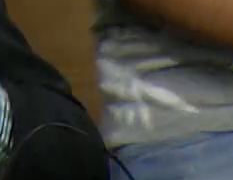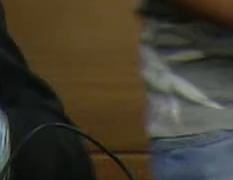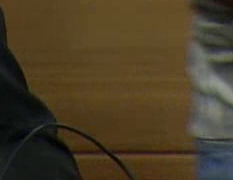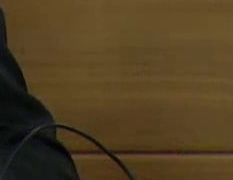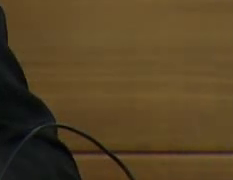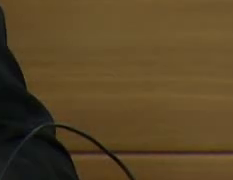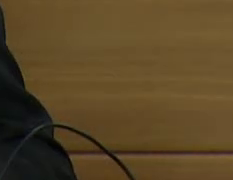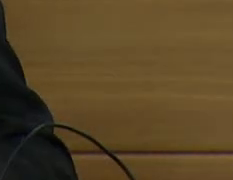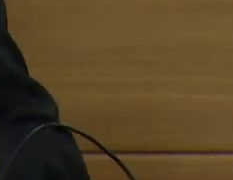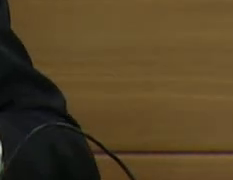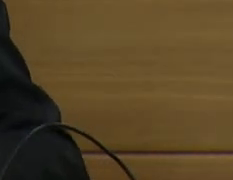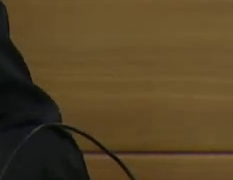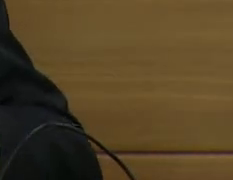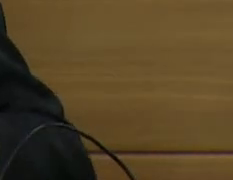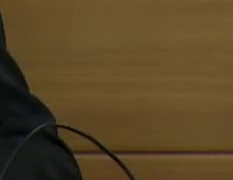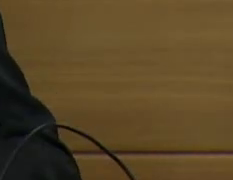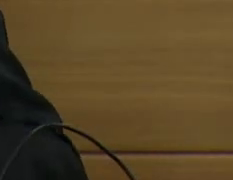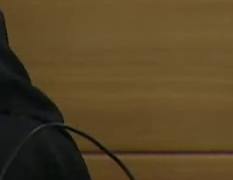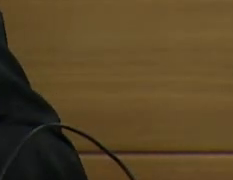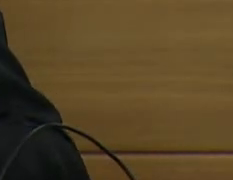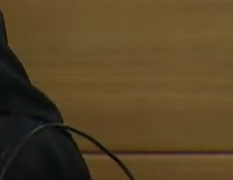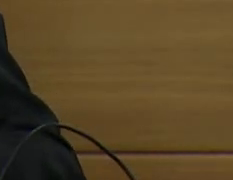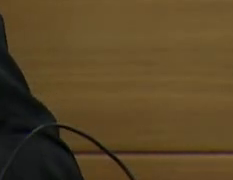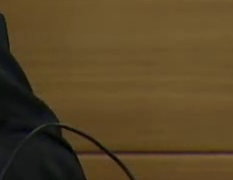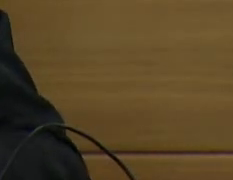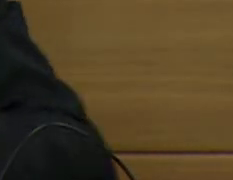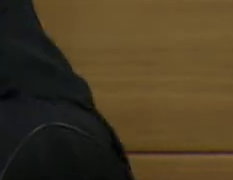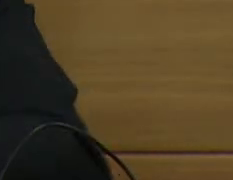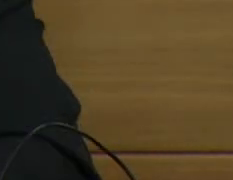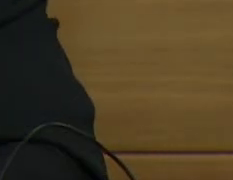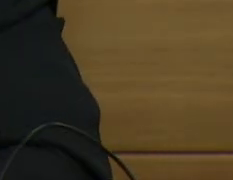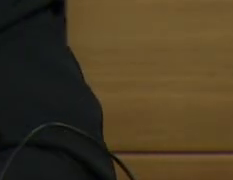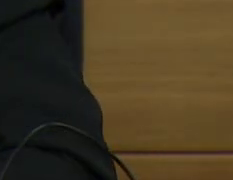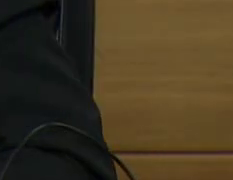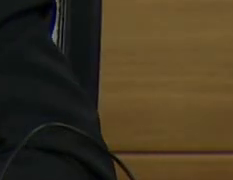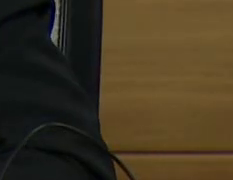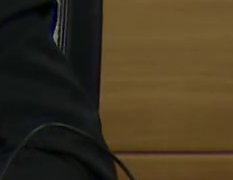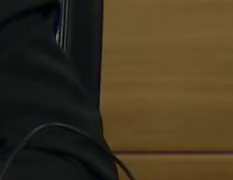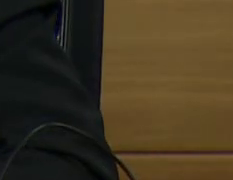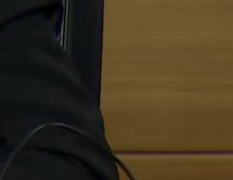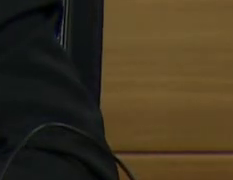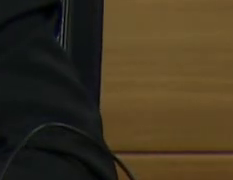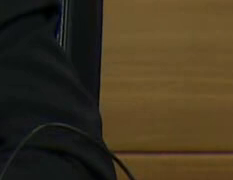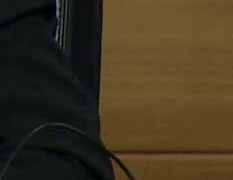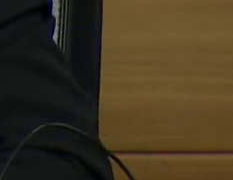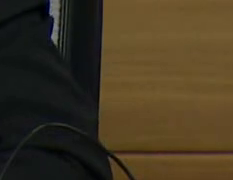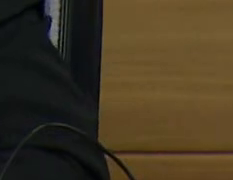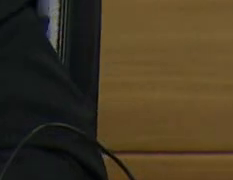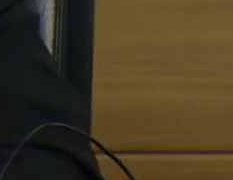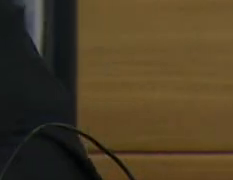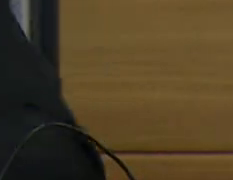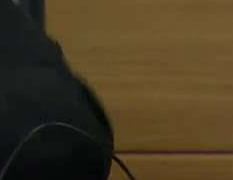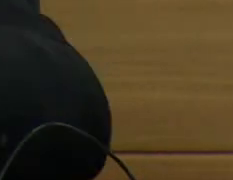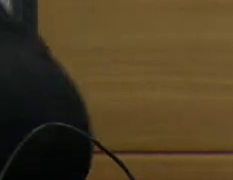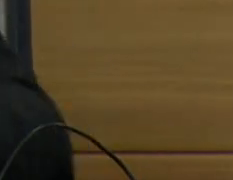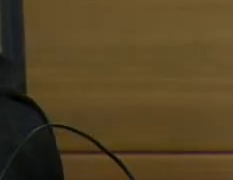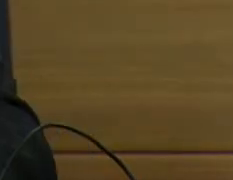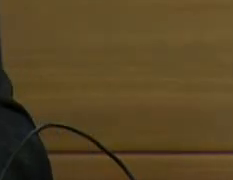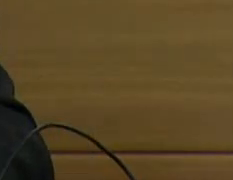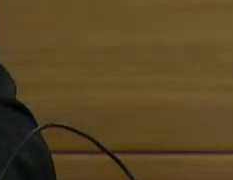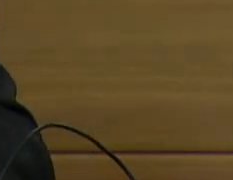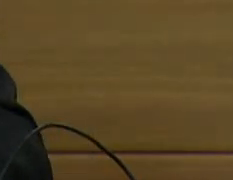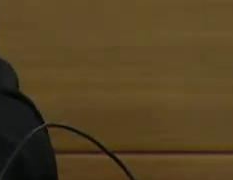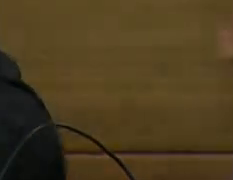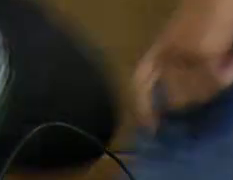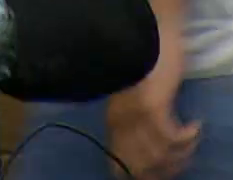o critério de todas as ações que nós vamos fazer, de sentar com os técnicos da secretaria, da instituição